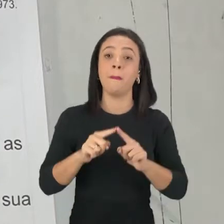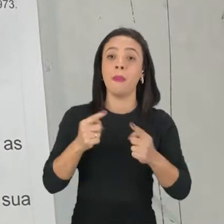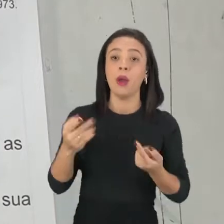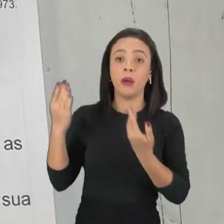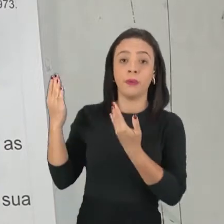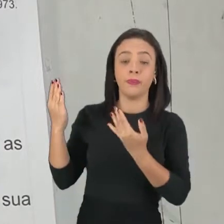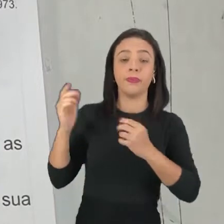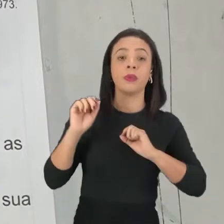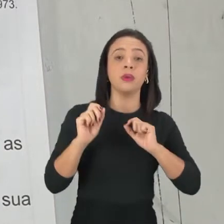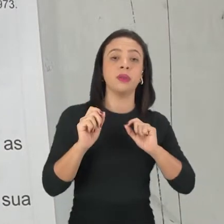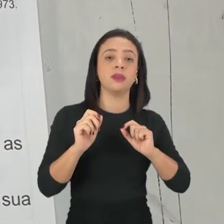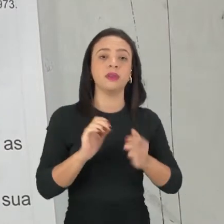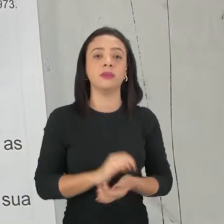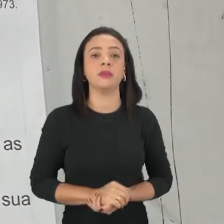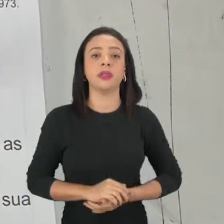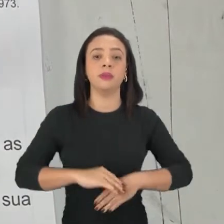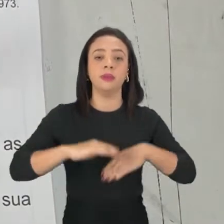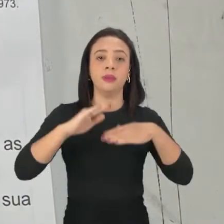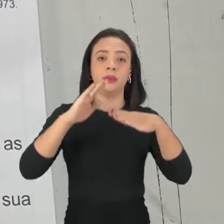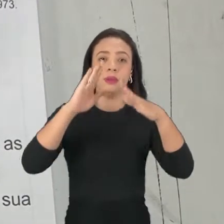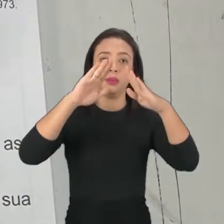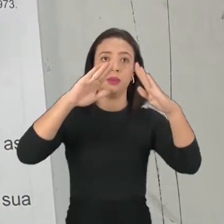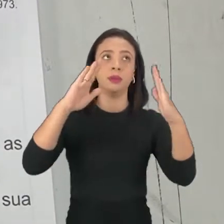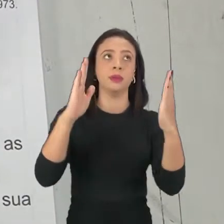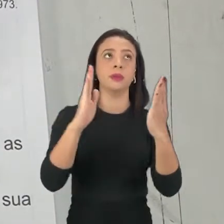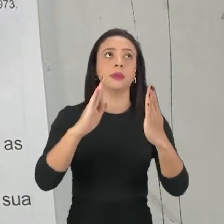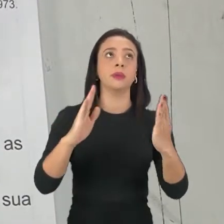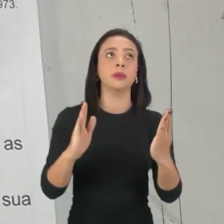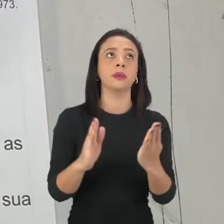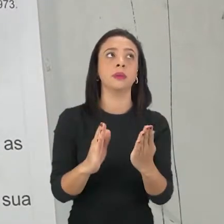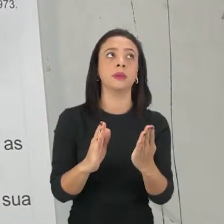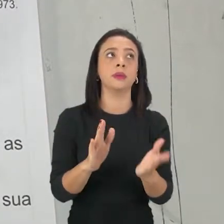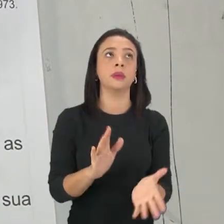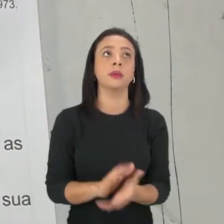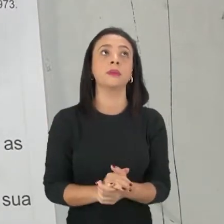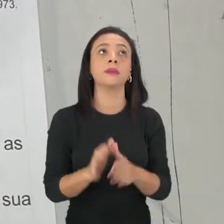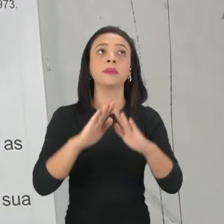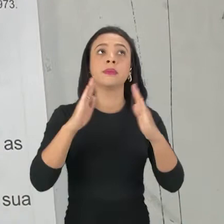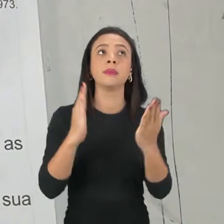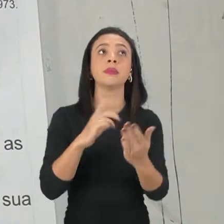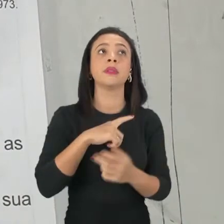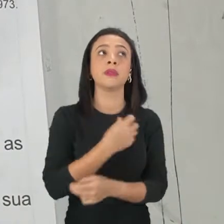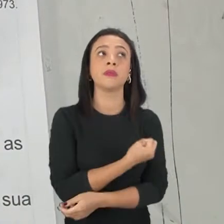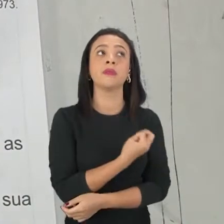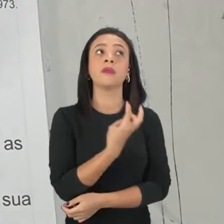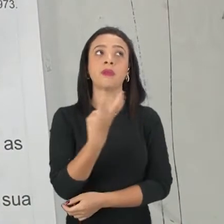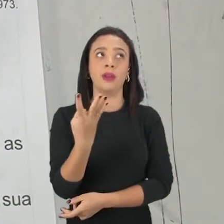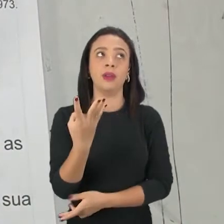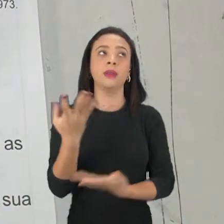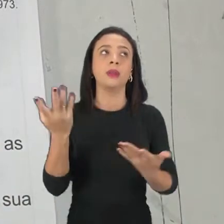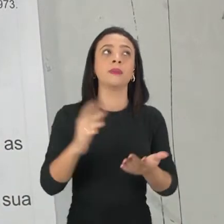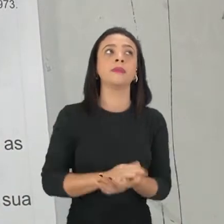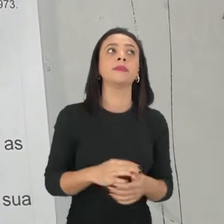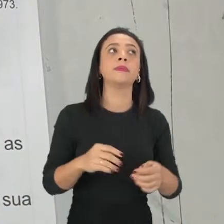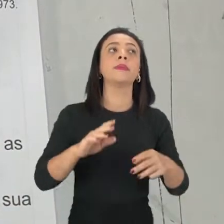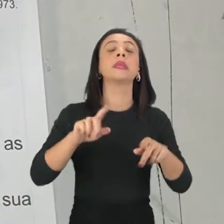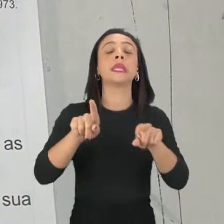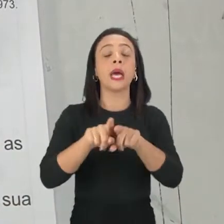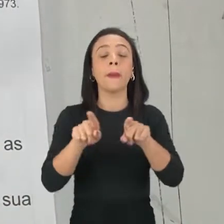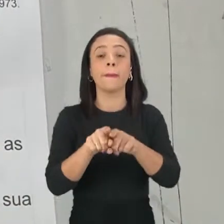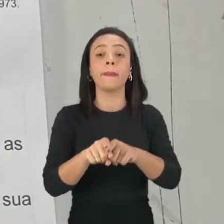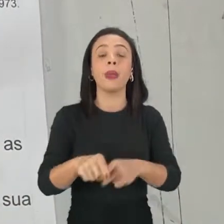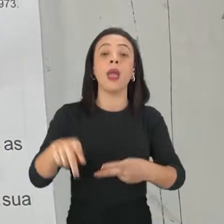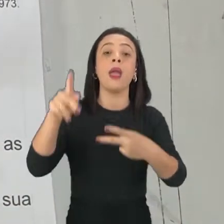vestidos está no plural o adjetivo que se refere a ele também tem que estar no